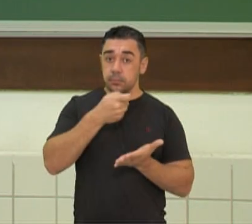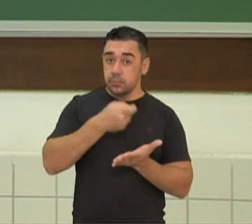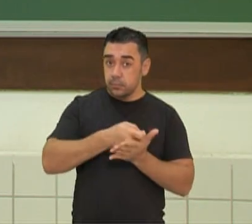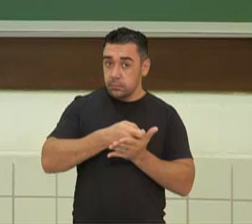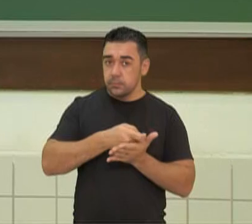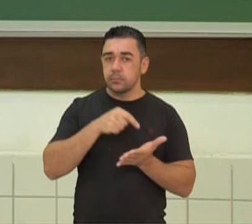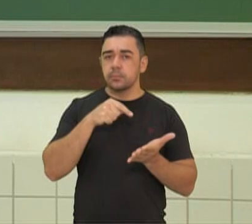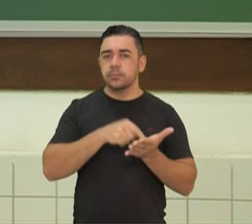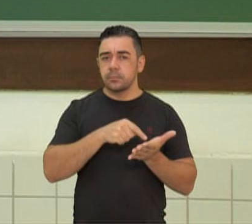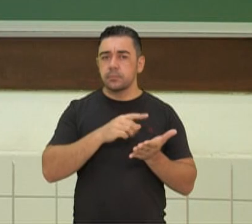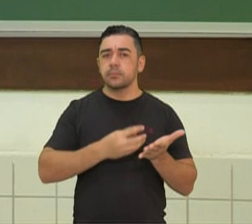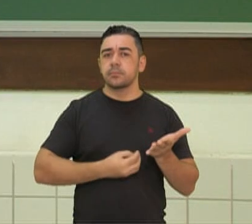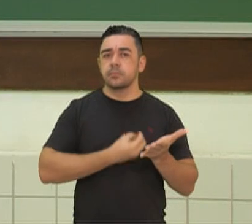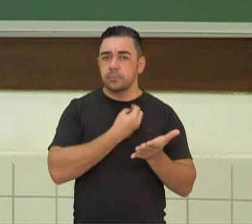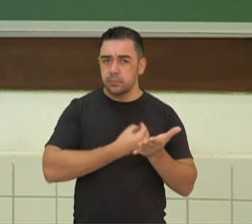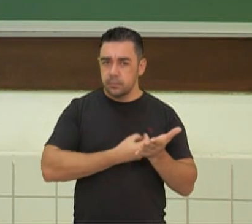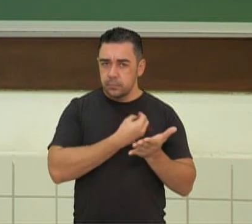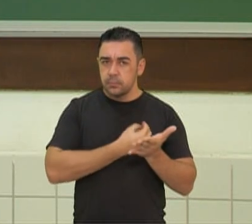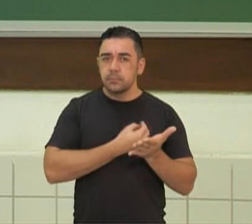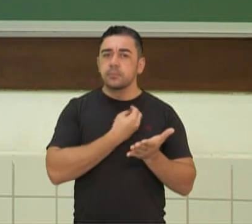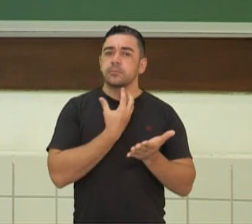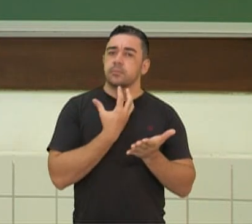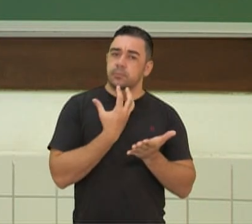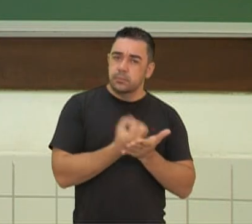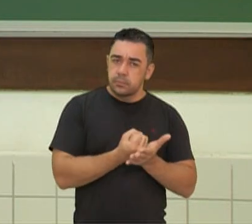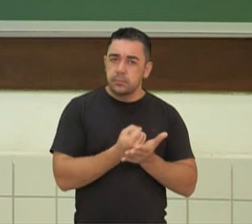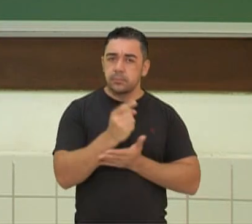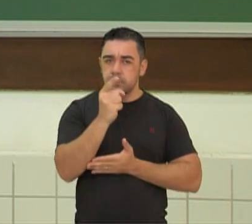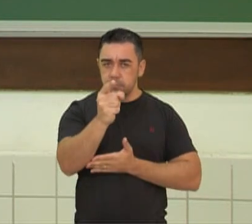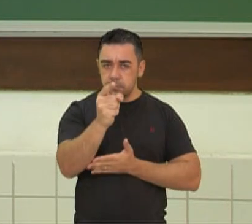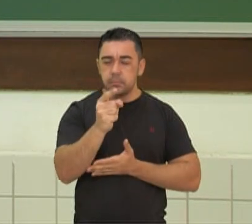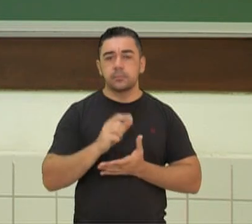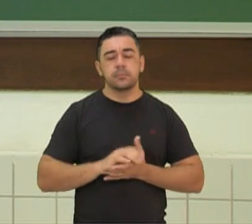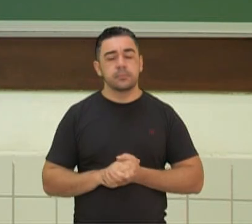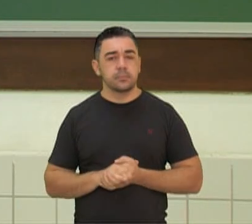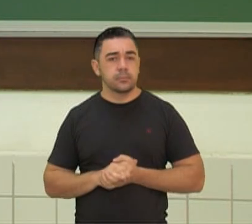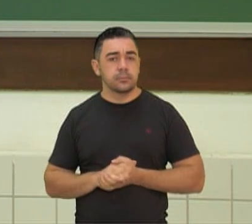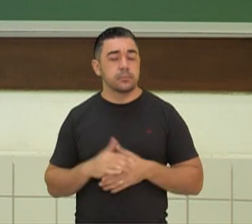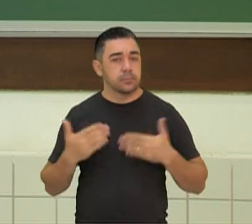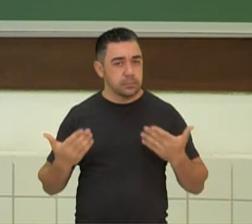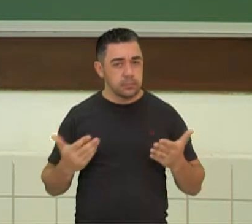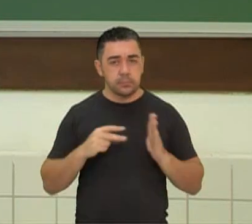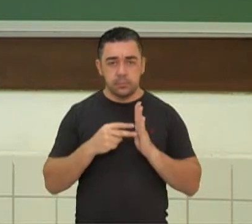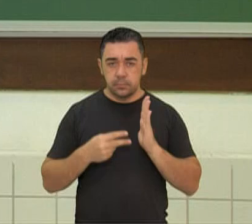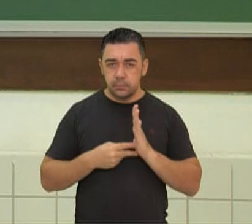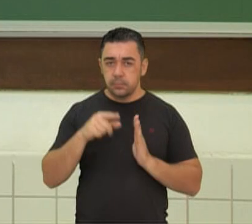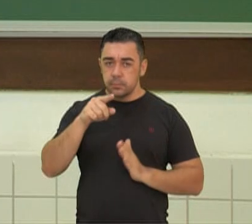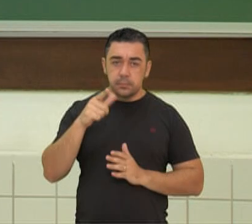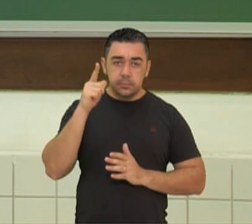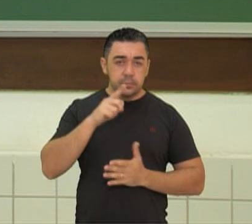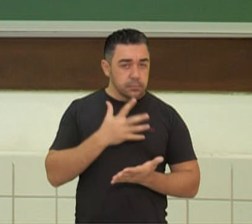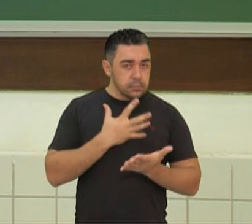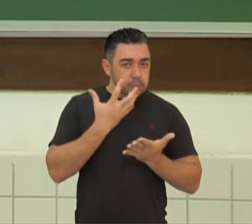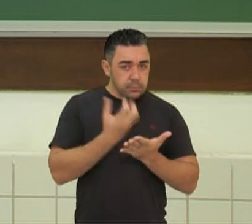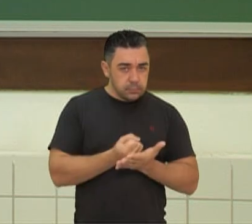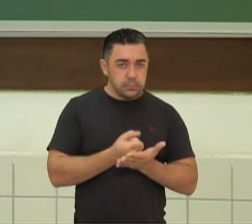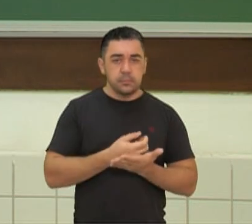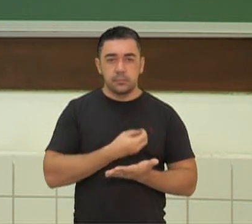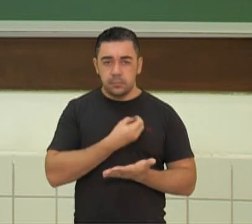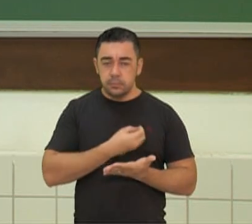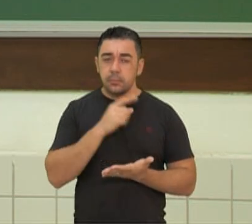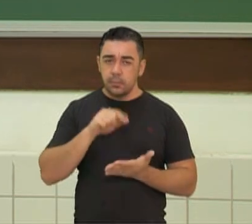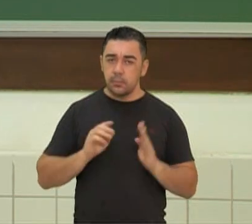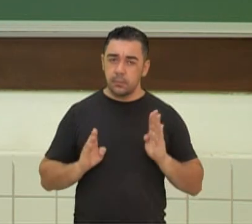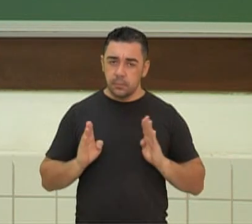obrigatórias, elas também contam, validam a presença de vocês, tá? Significa, vai legitimar esse período de